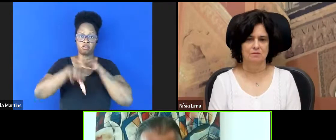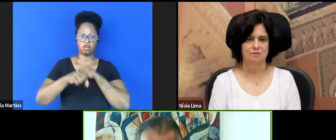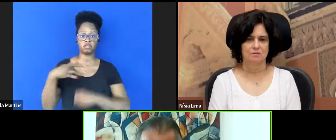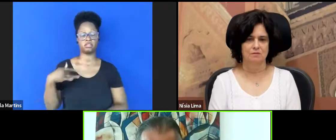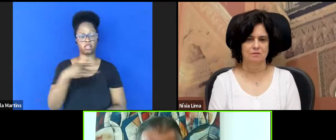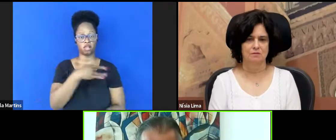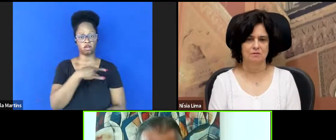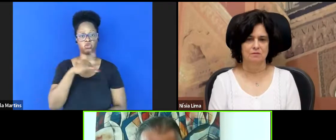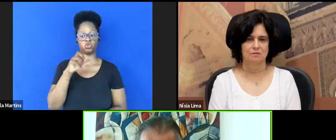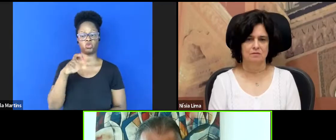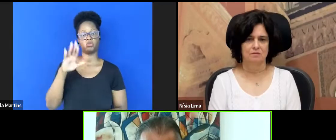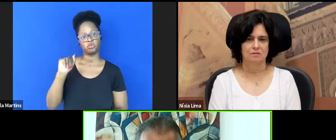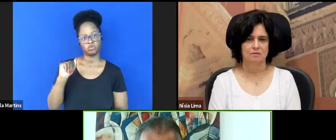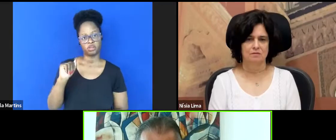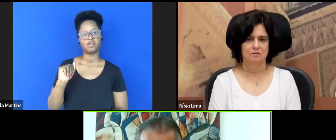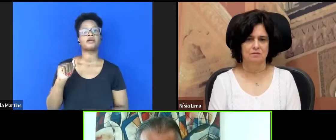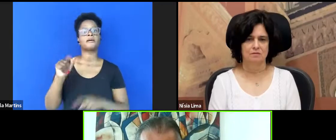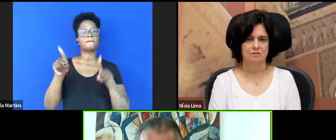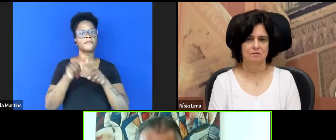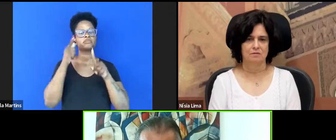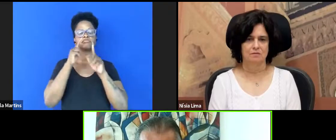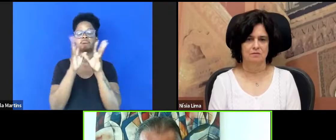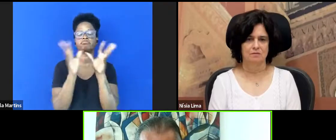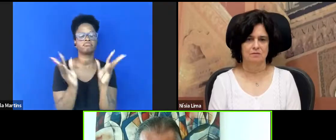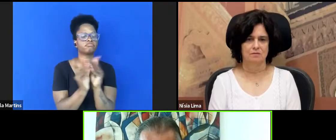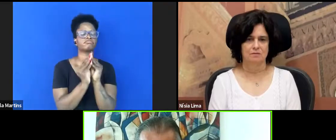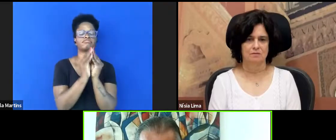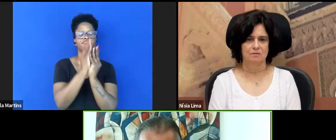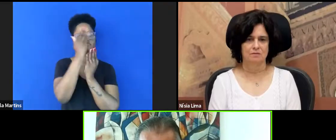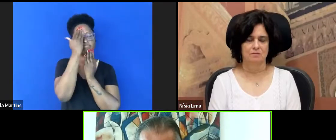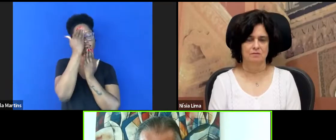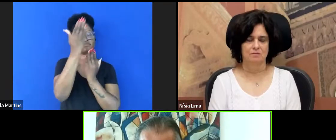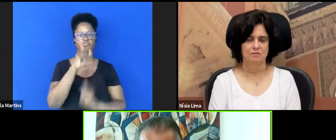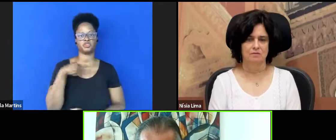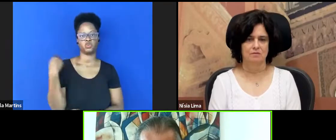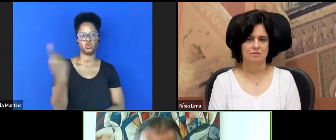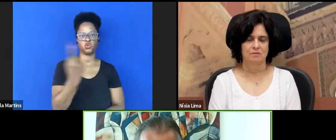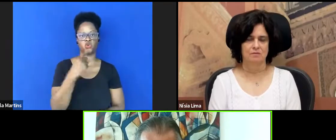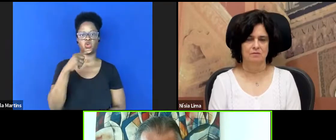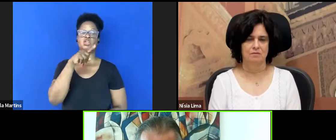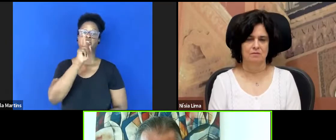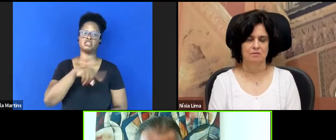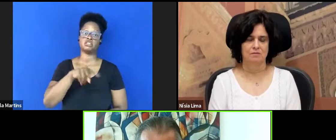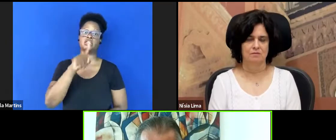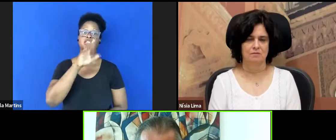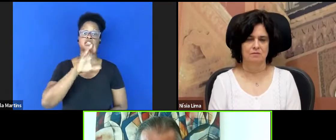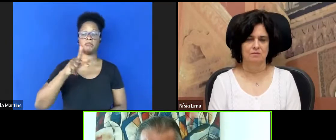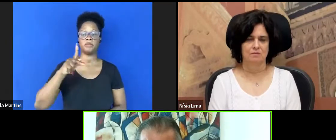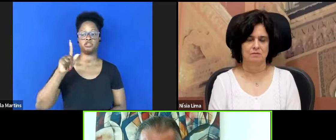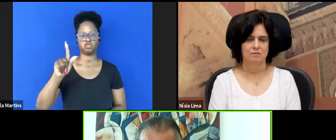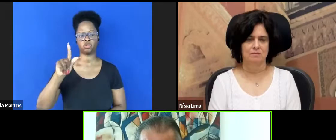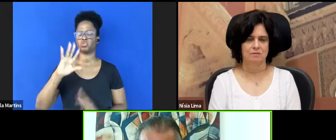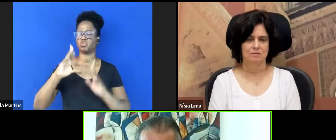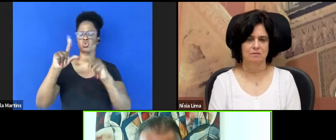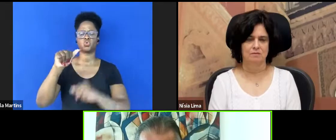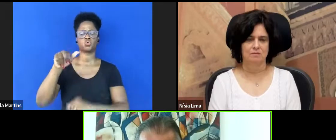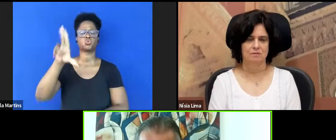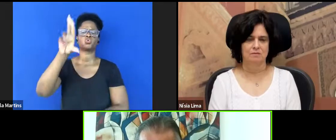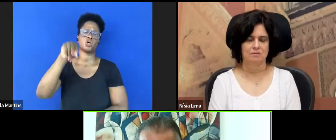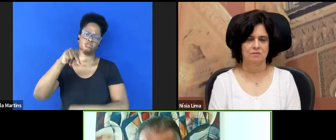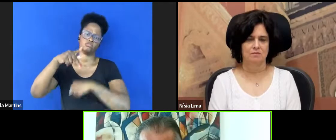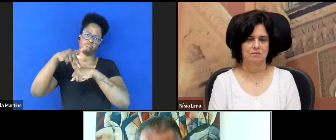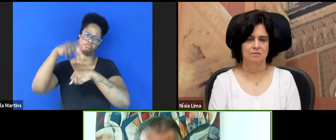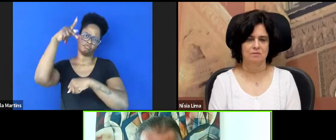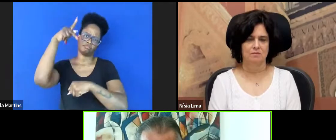pública. Para terminar, agradecer a nossa CPG e a todos os alunos dos cursos de